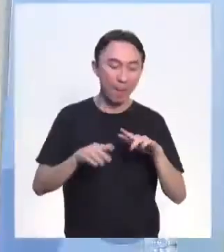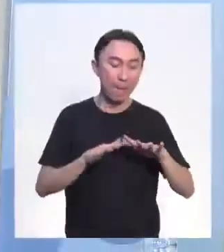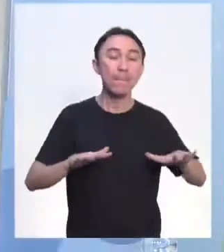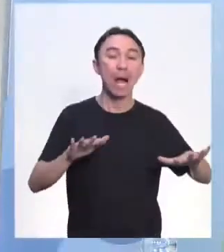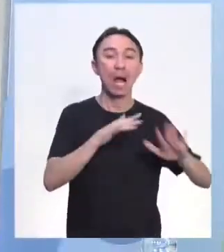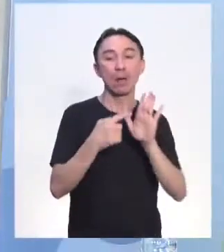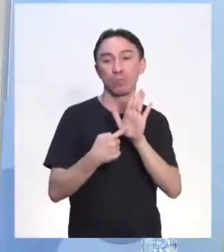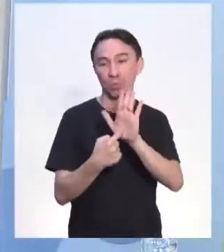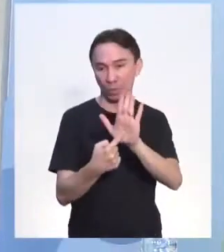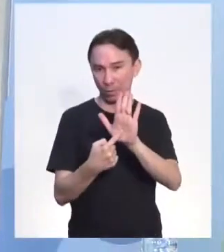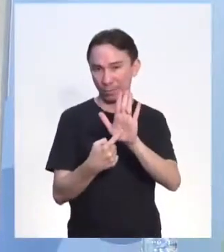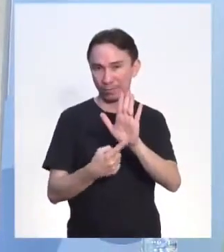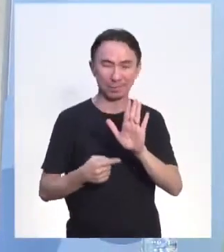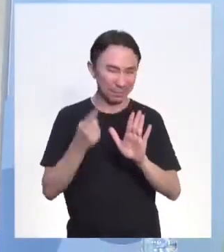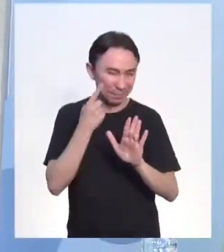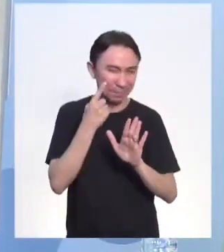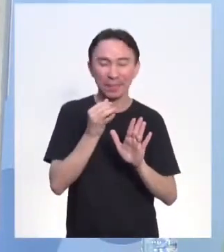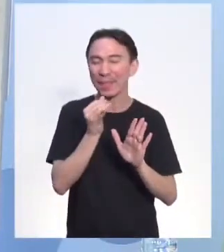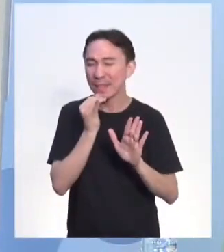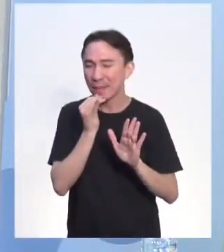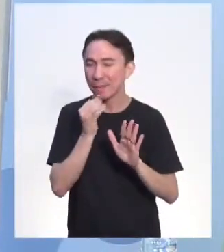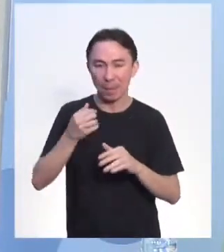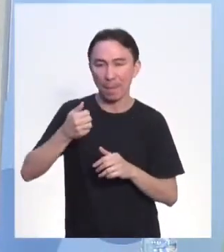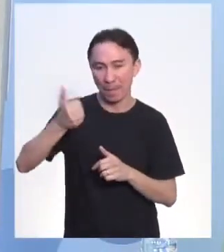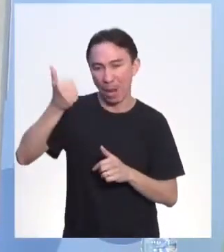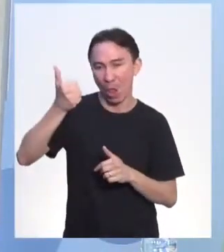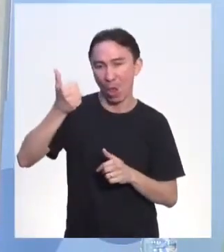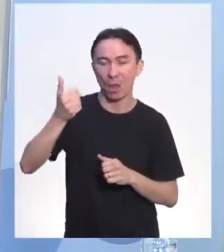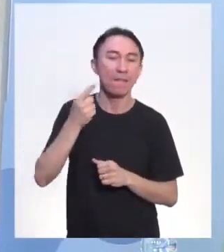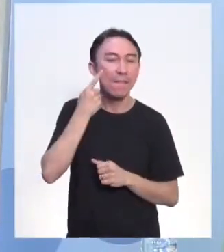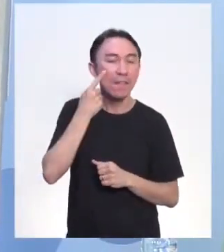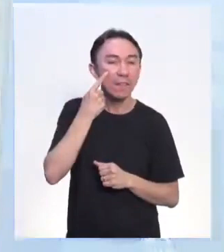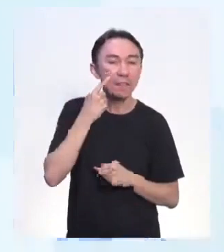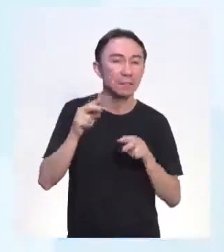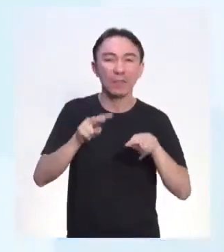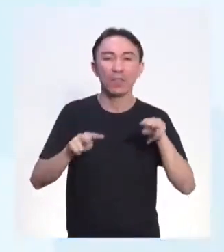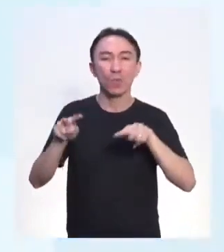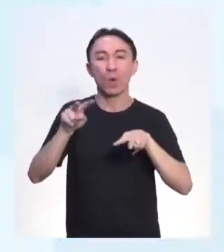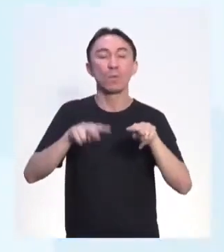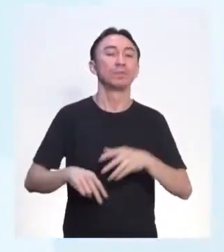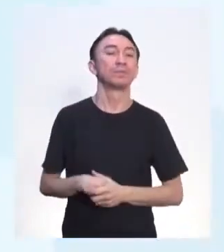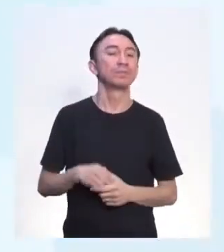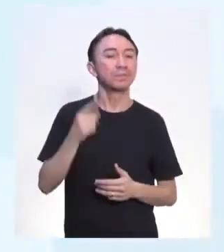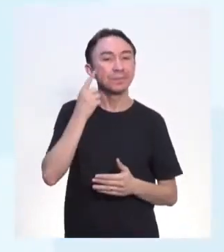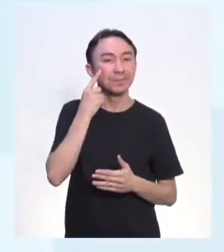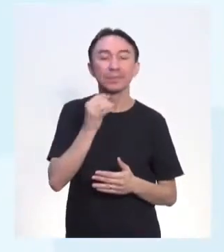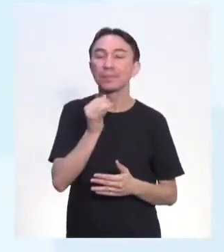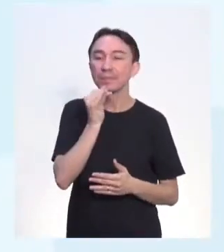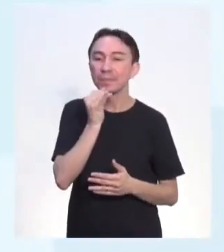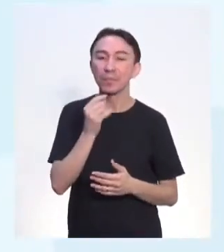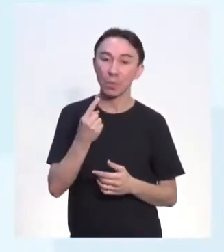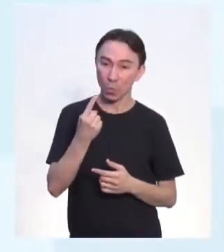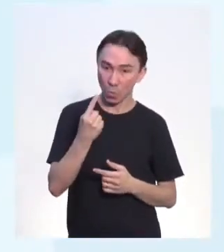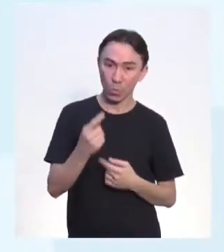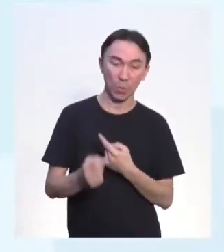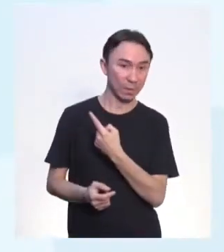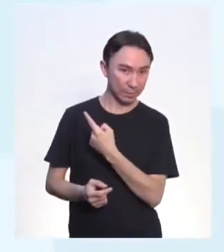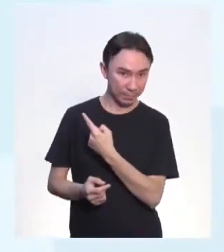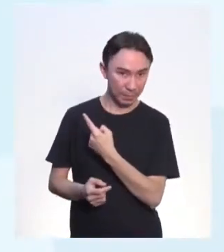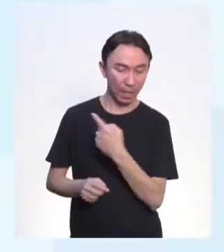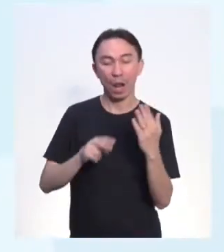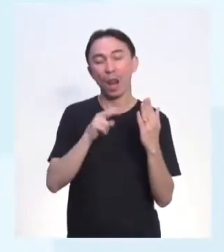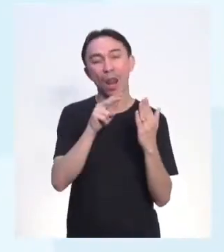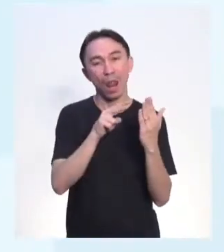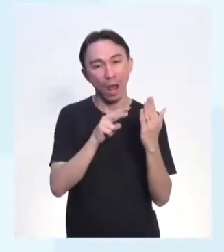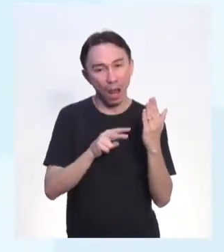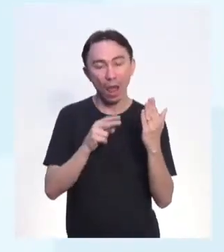Vamos para um exemplo que eu acho que fica muito mais visual? Então, por favor, o exemplo 1 na tela. Vamos ler com calma. Vamos